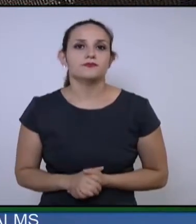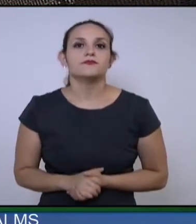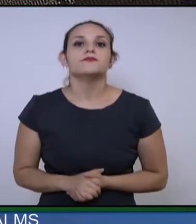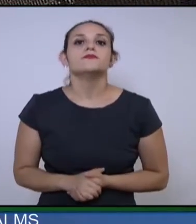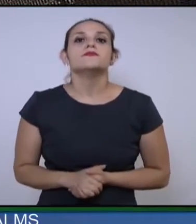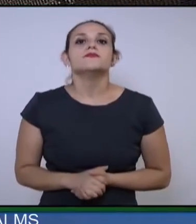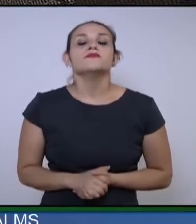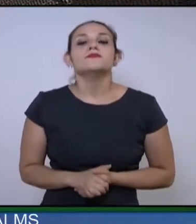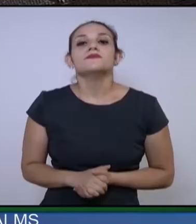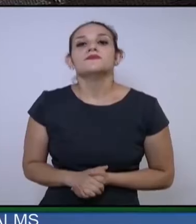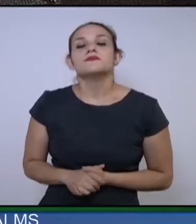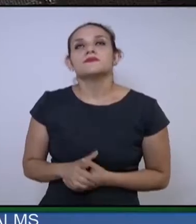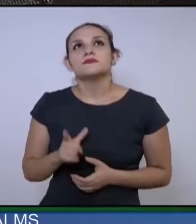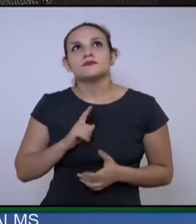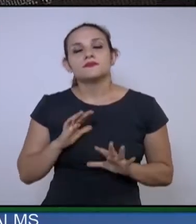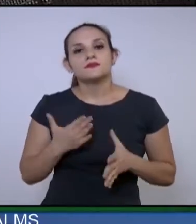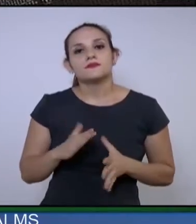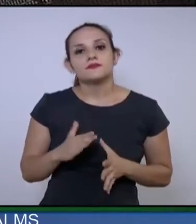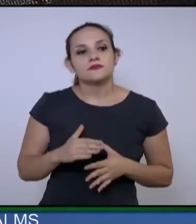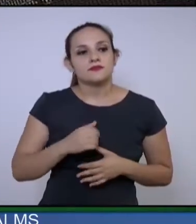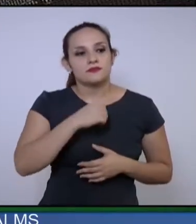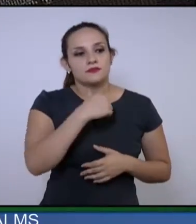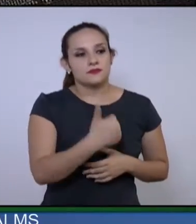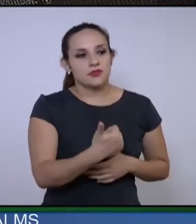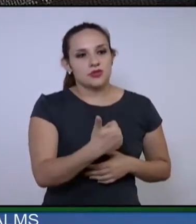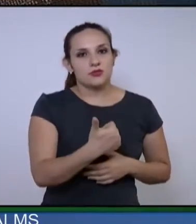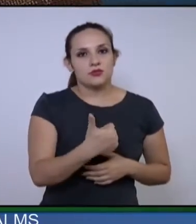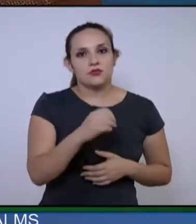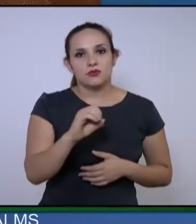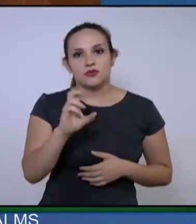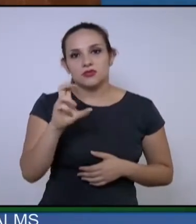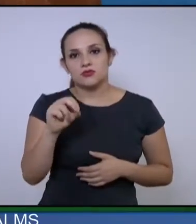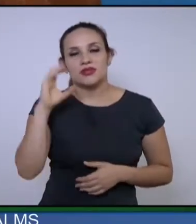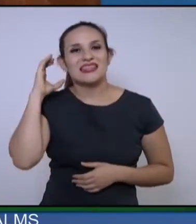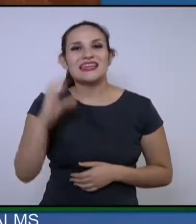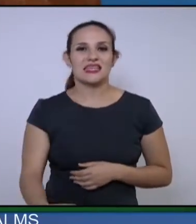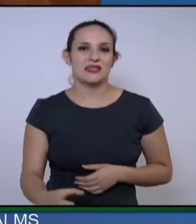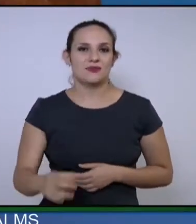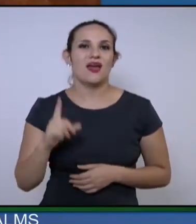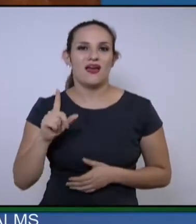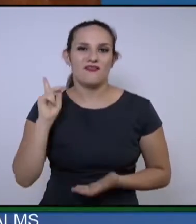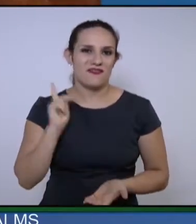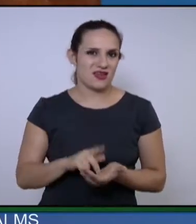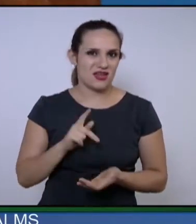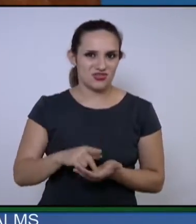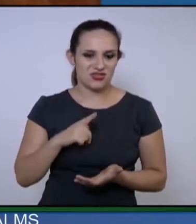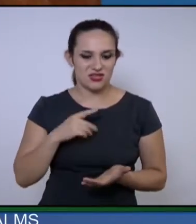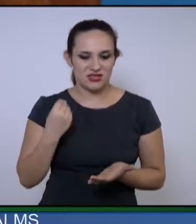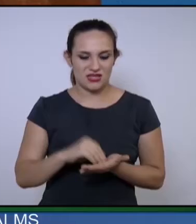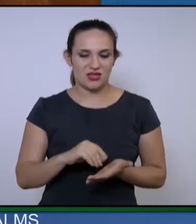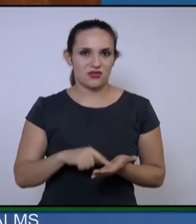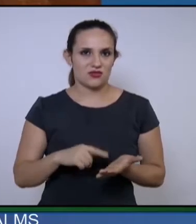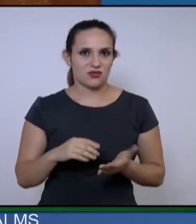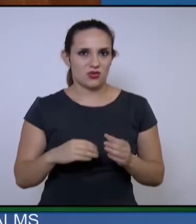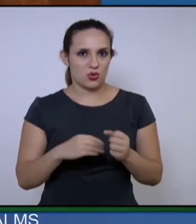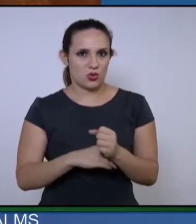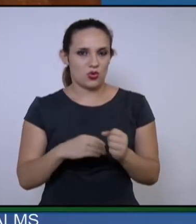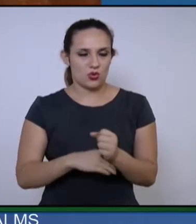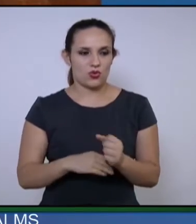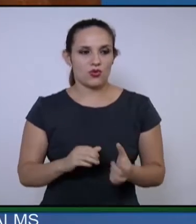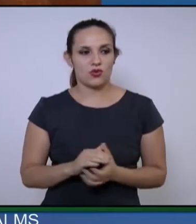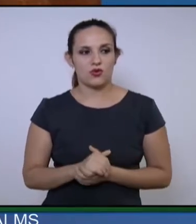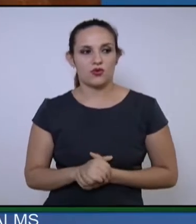jurídico 1.050 crimes. Vossa Excelência sabe quantos tem previsão de regime